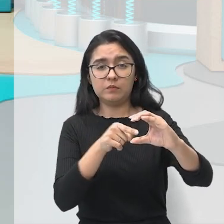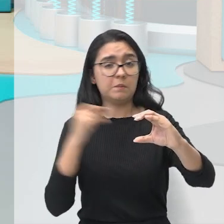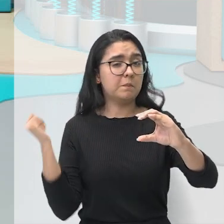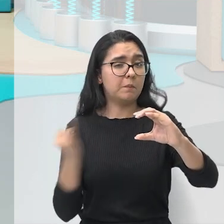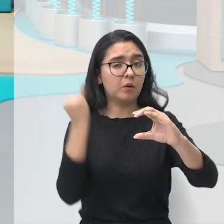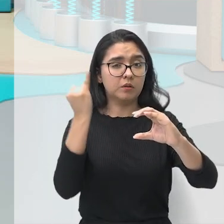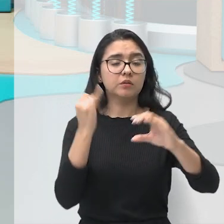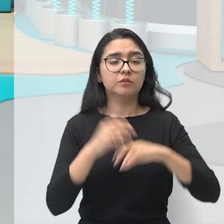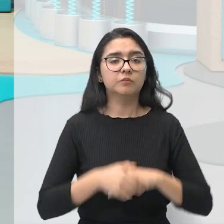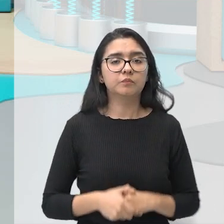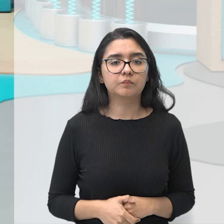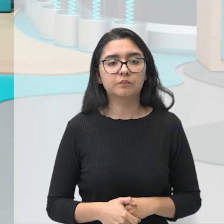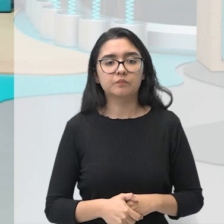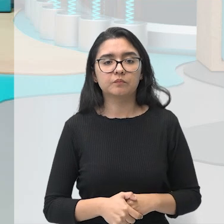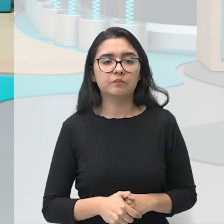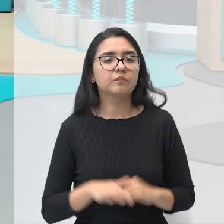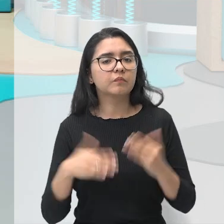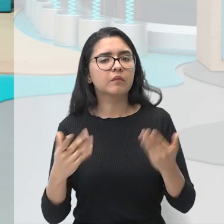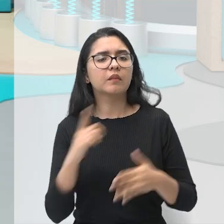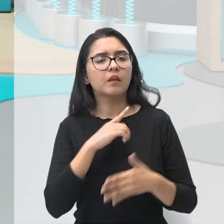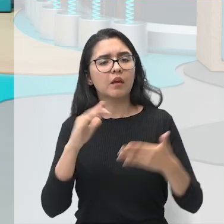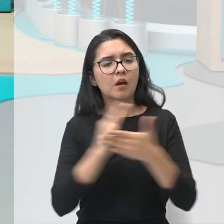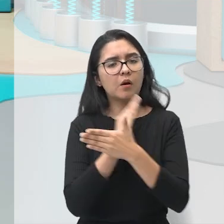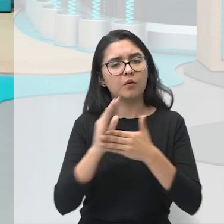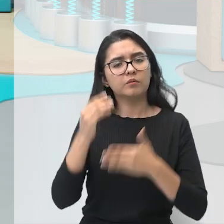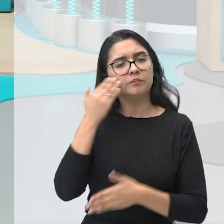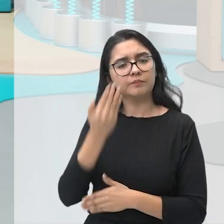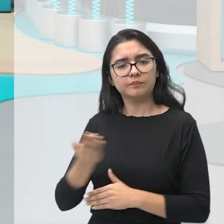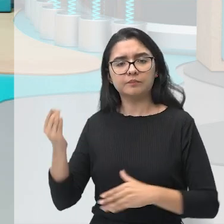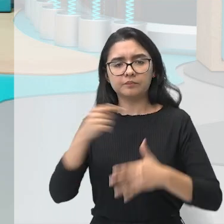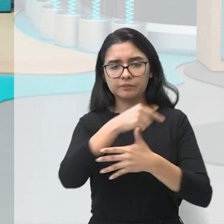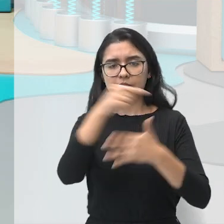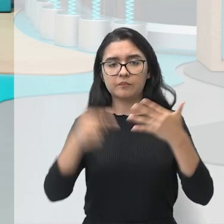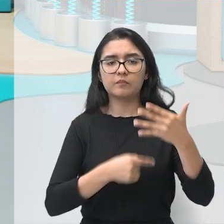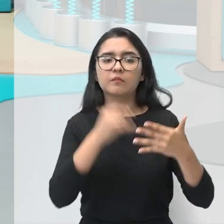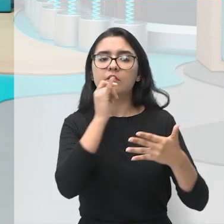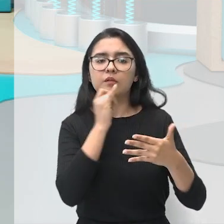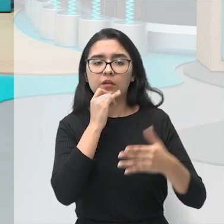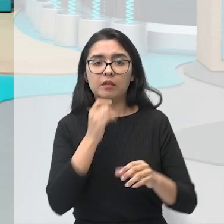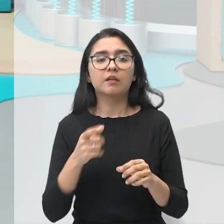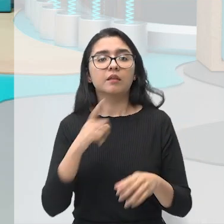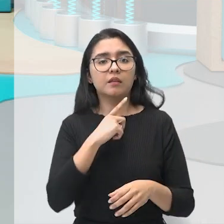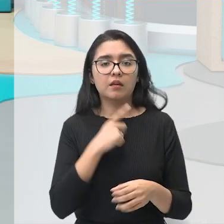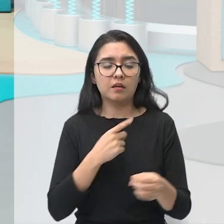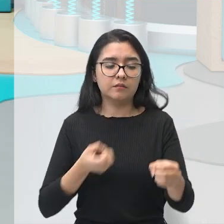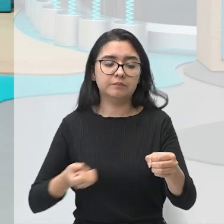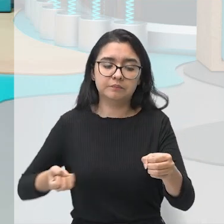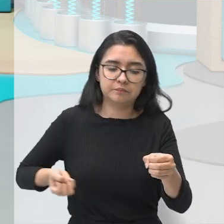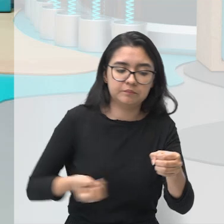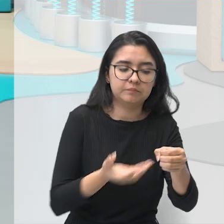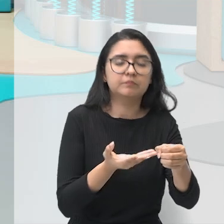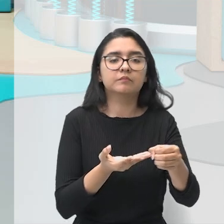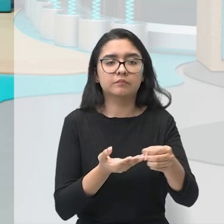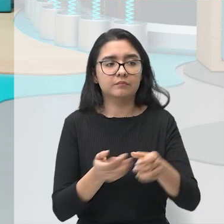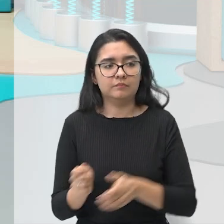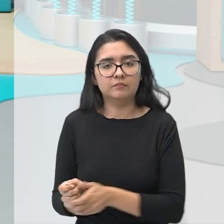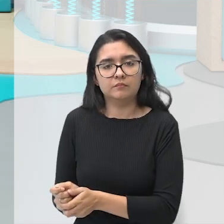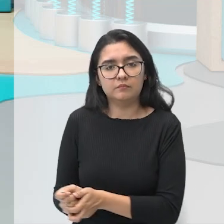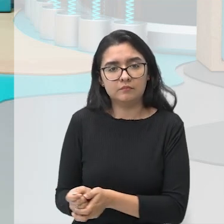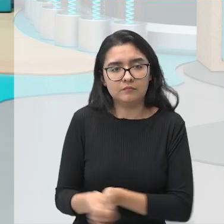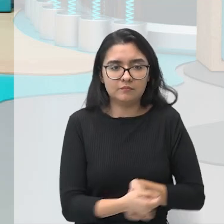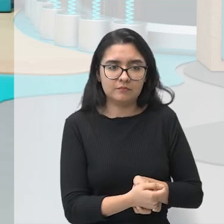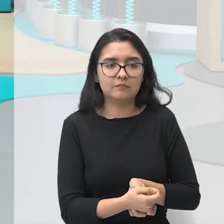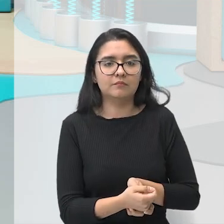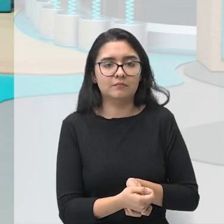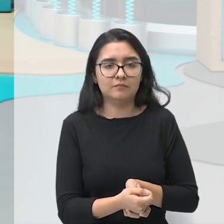que importante, ok? E aí a gente tem alguns exemplos, a gente vai ter aí a bocha, o croquet, o curling,